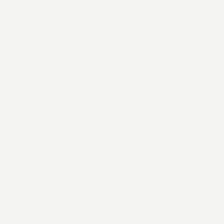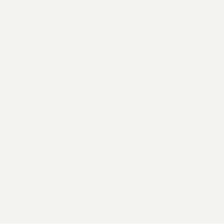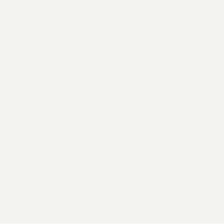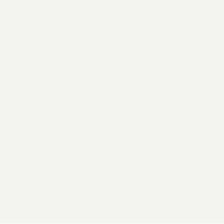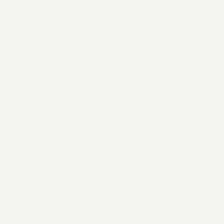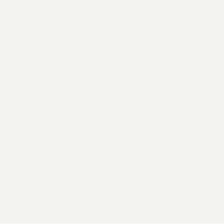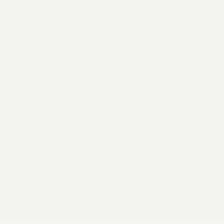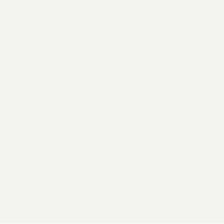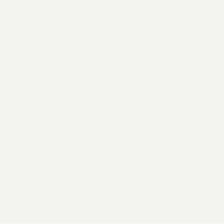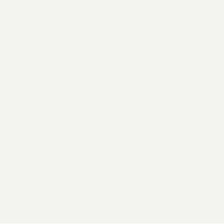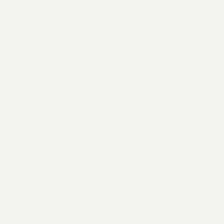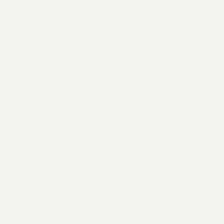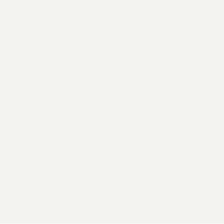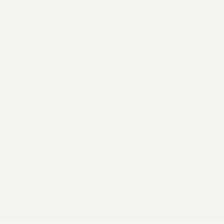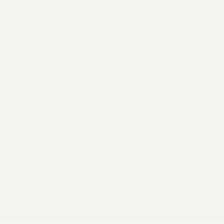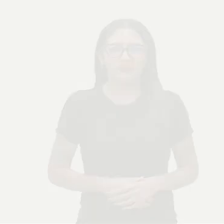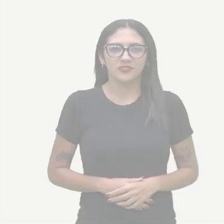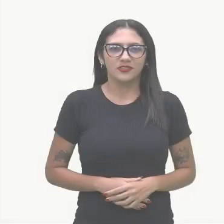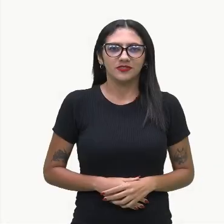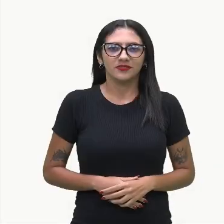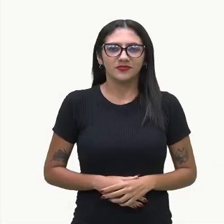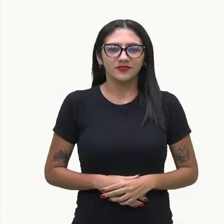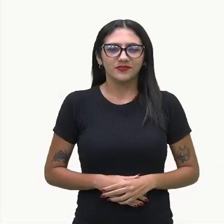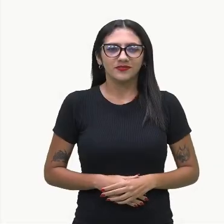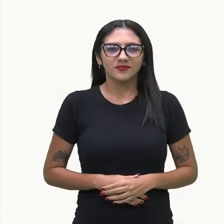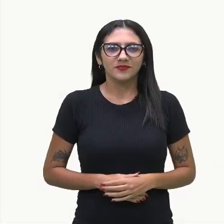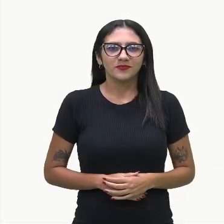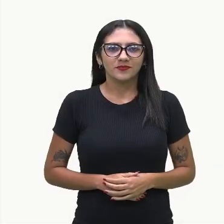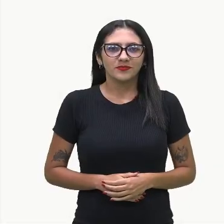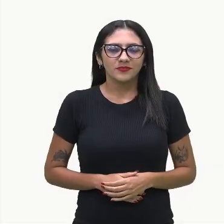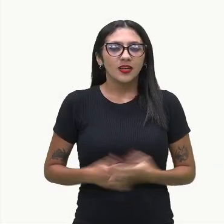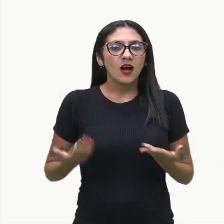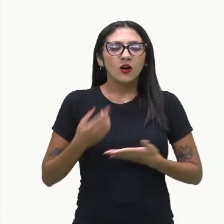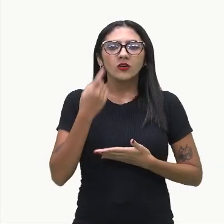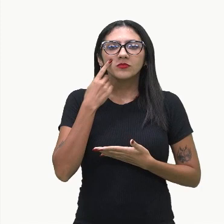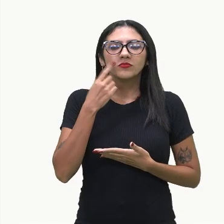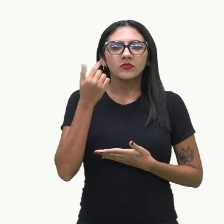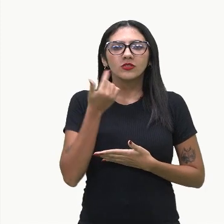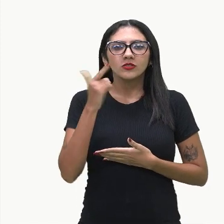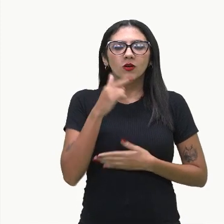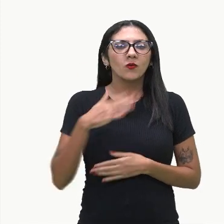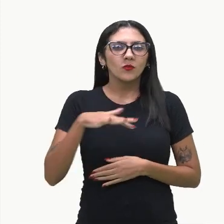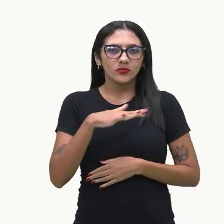lado da transversal, agora na região externa, que são